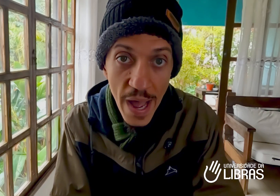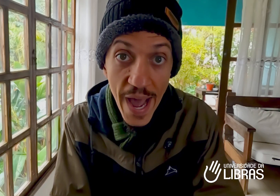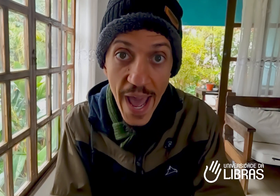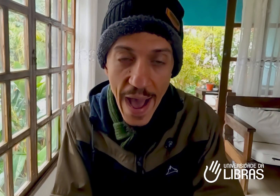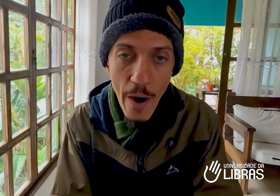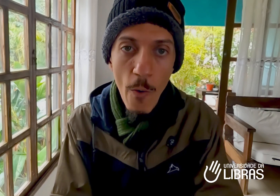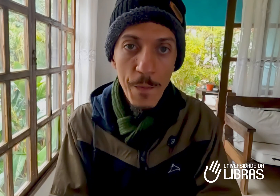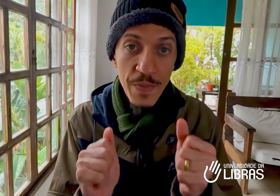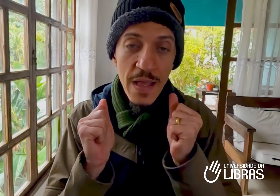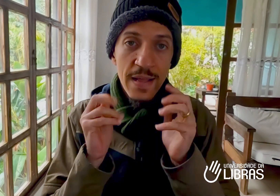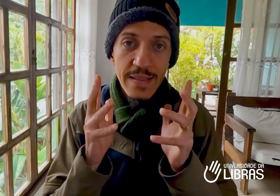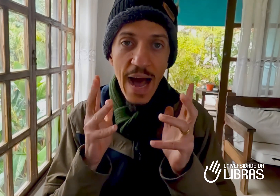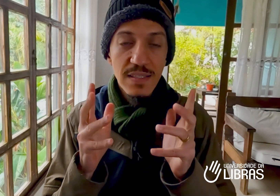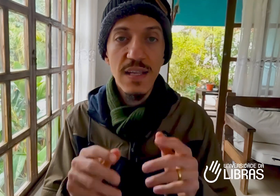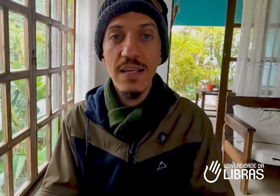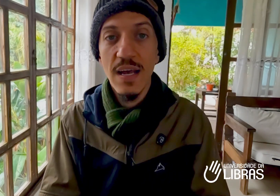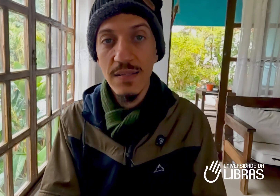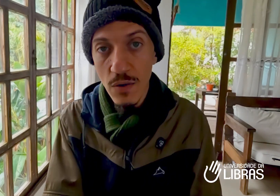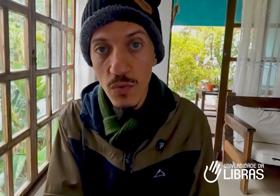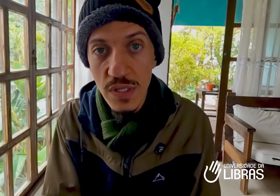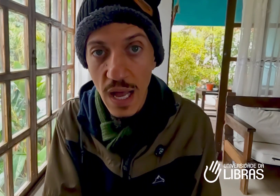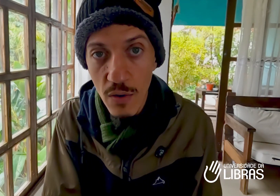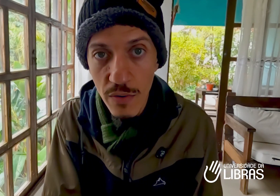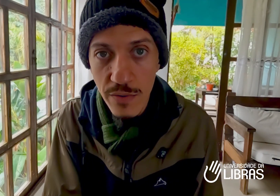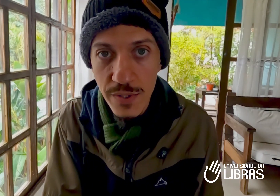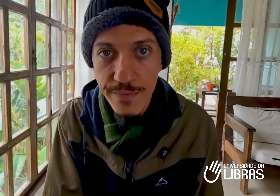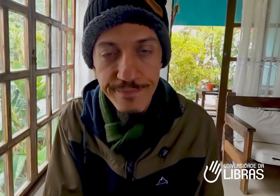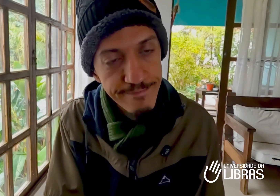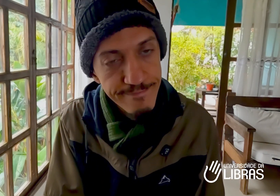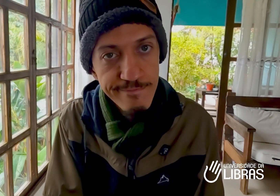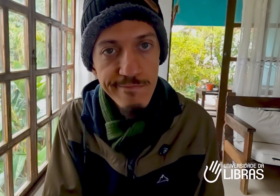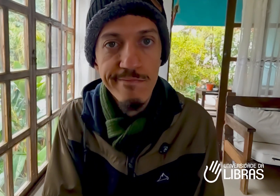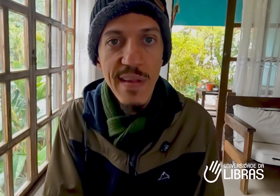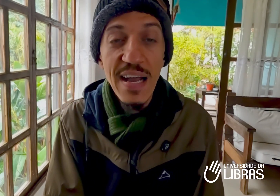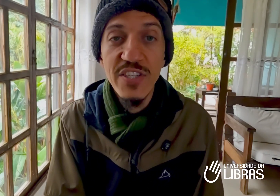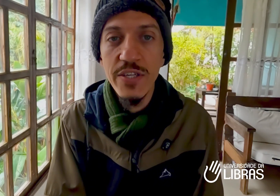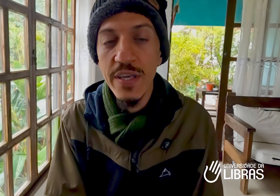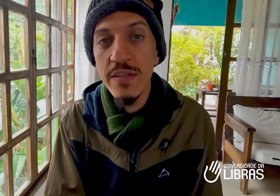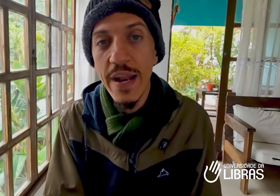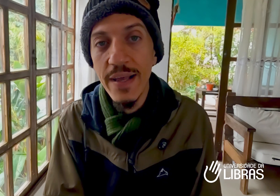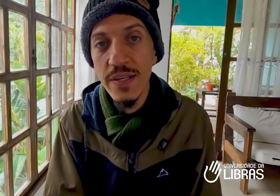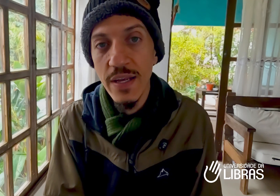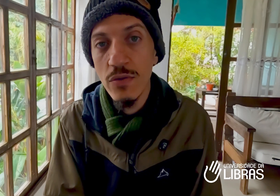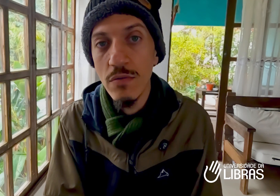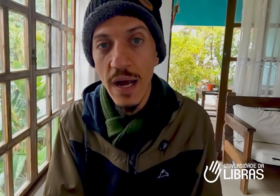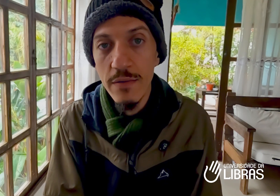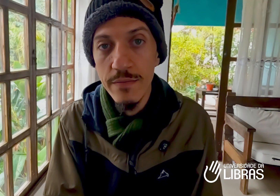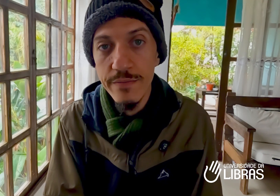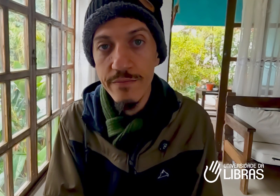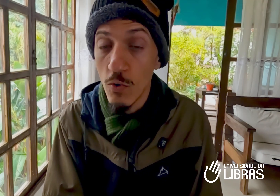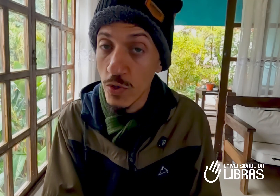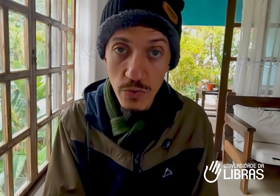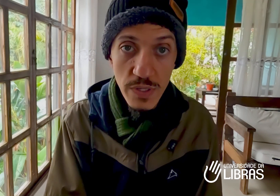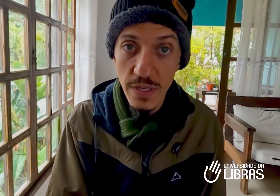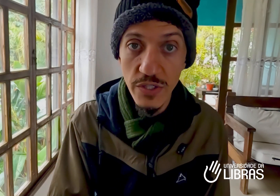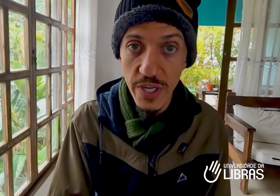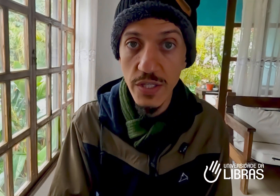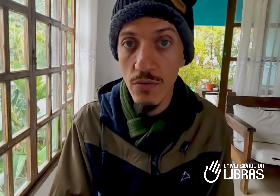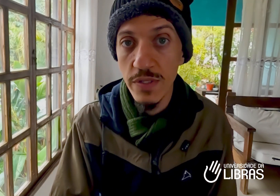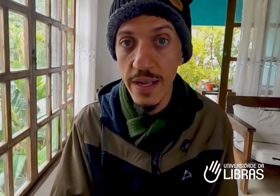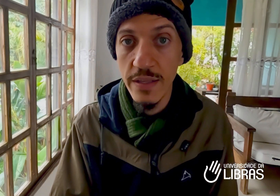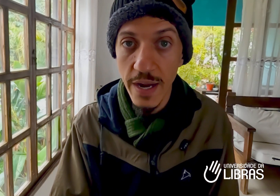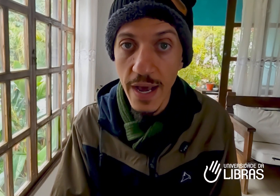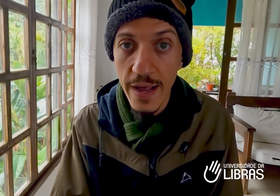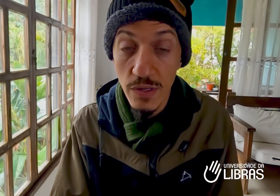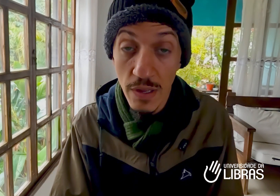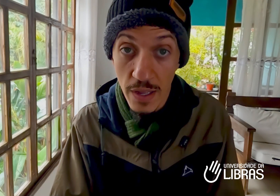resultado real da sinalização dos alunos, a gente é que entrega esse resultado. Continua sendo a gente que